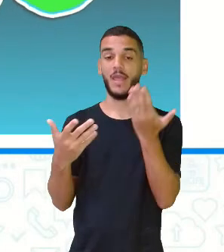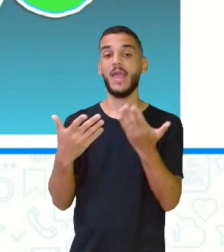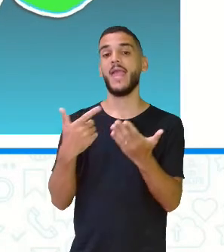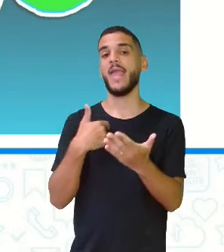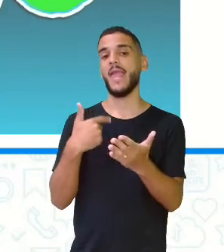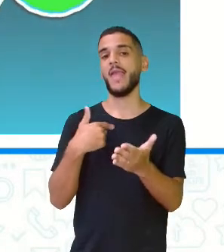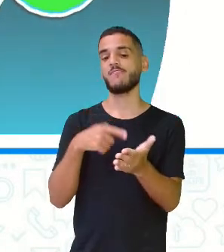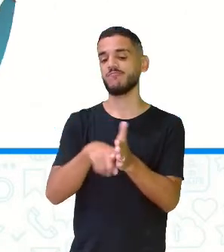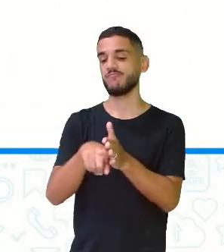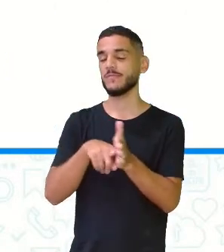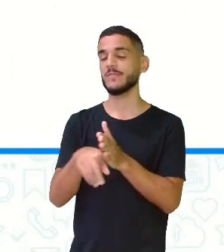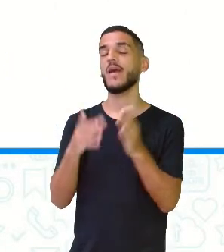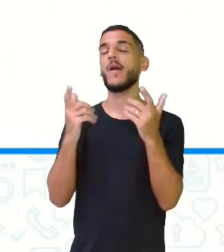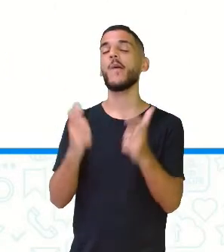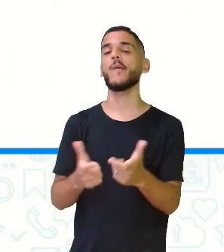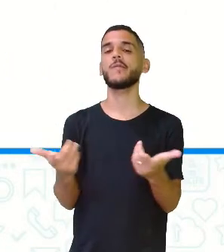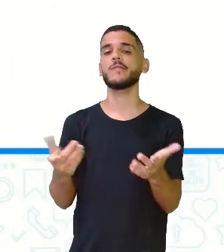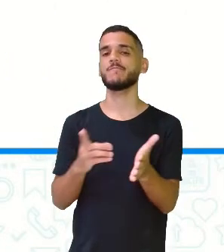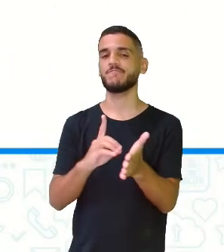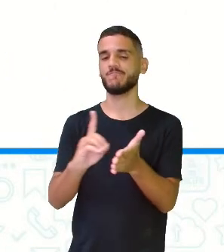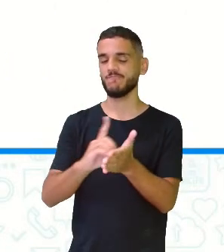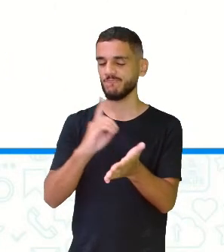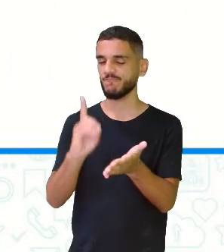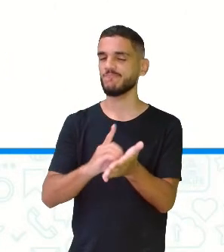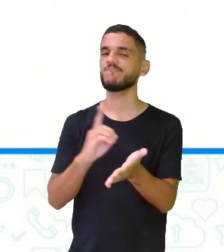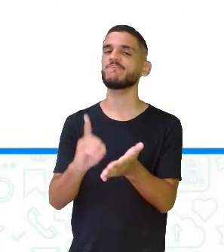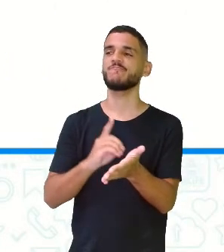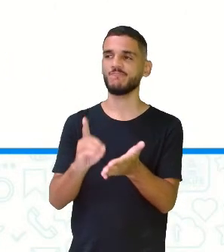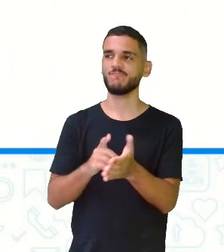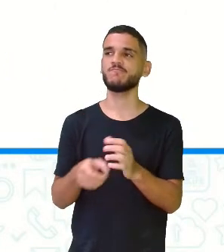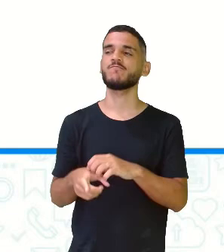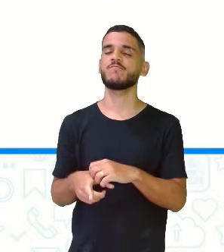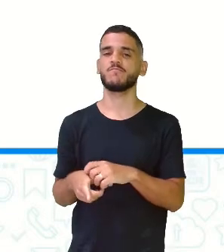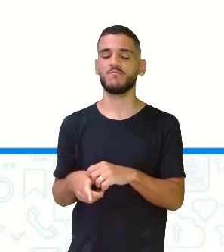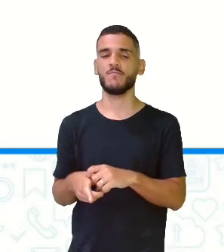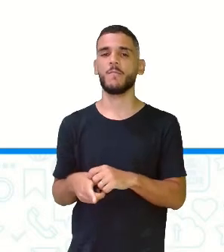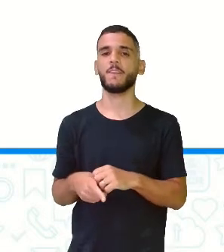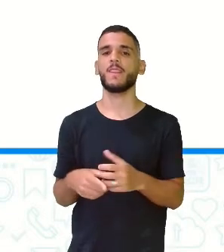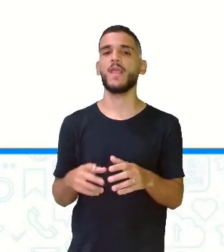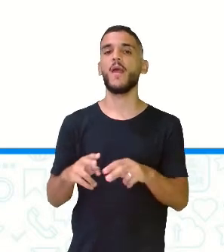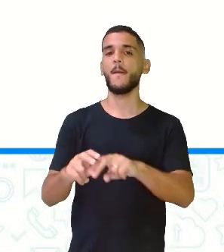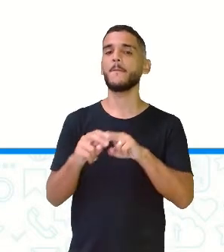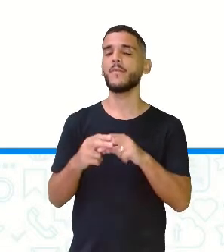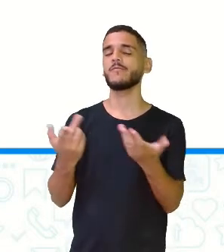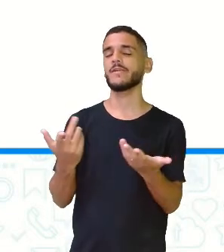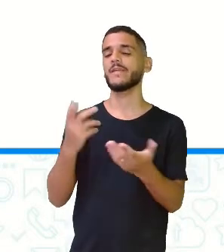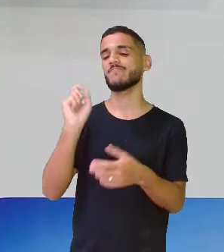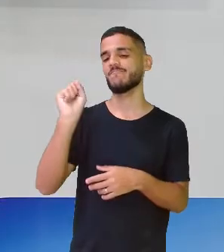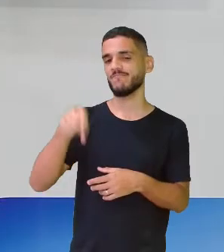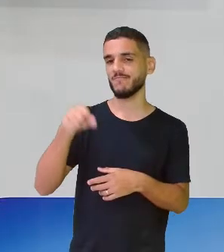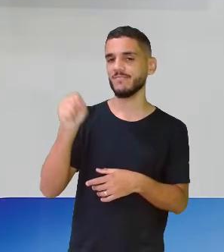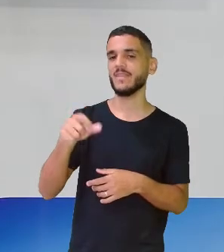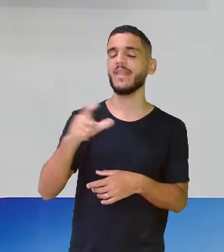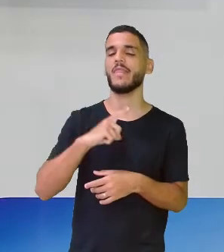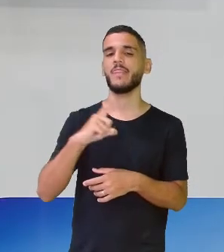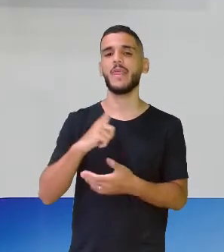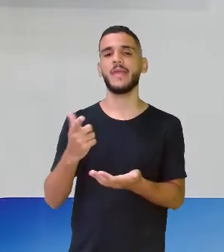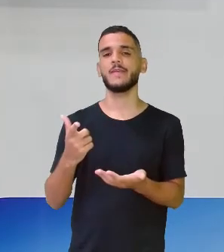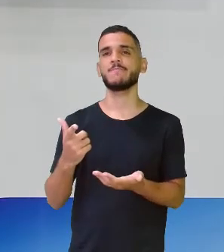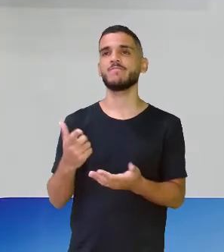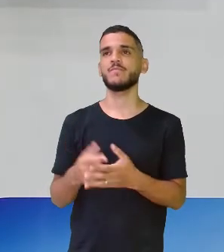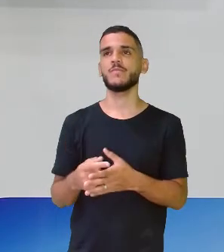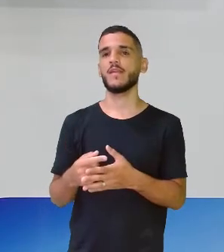vou fazer o que, gente? Eu vou pesquisar no dicionário, porque lá, com certeza, não vai